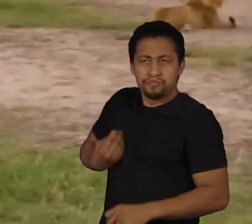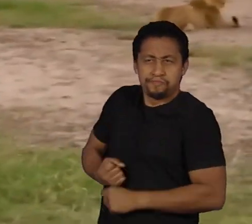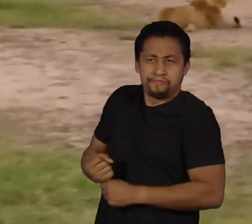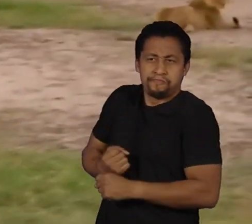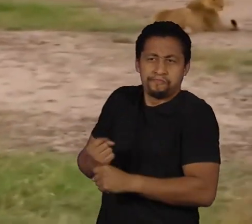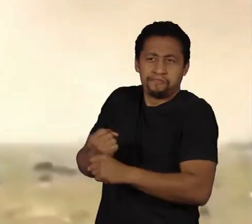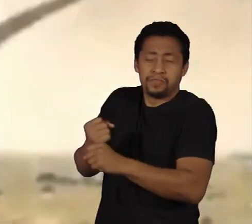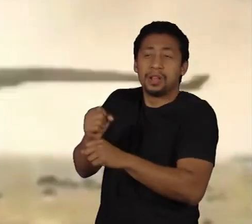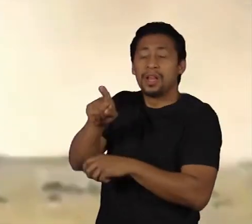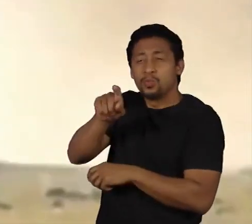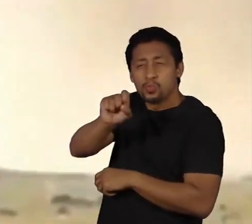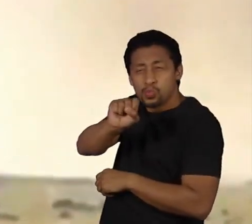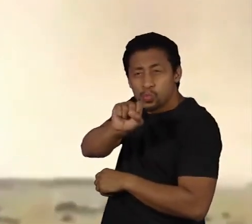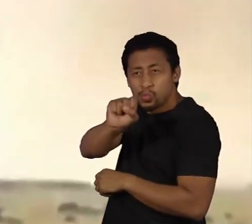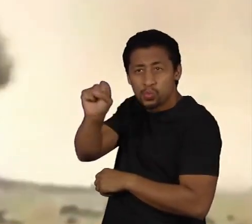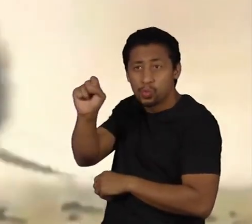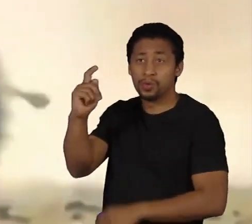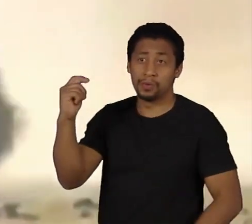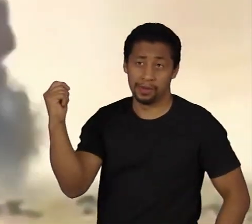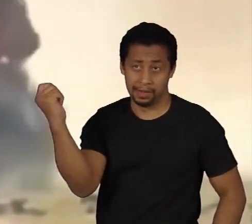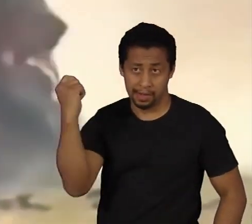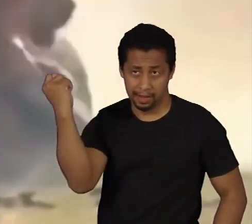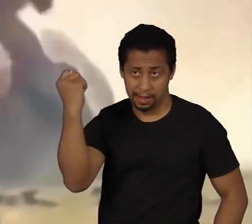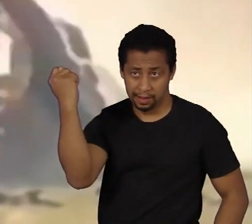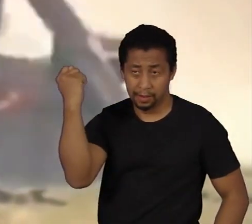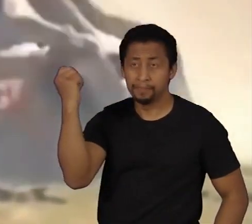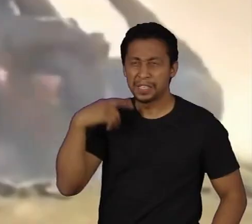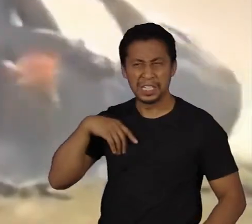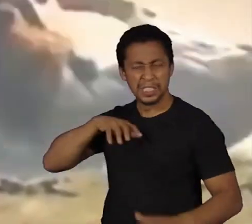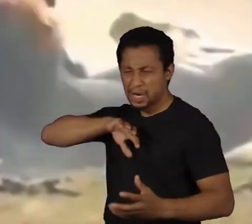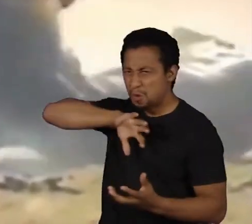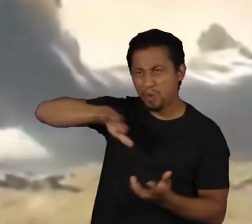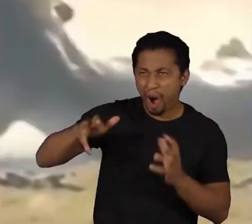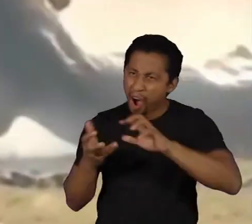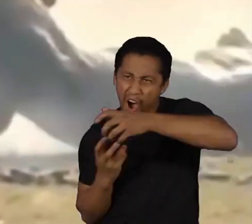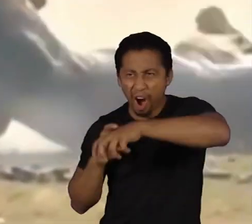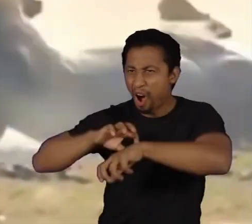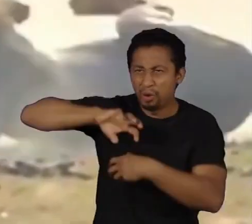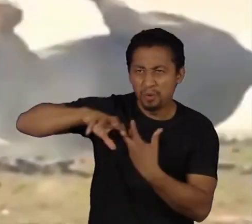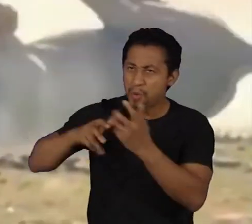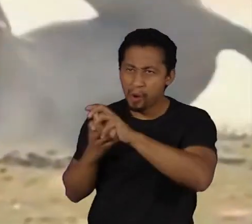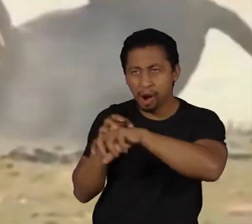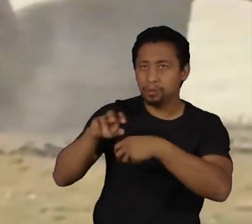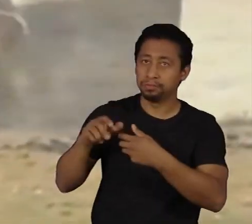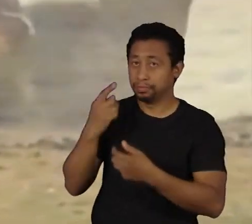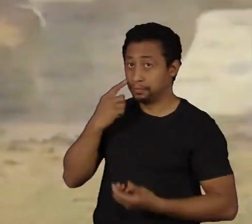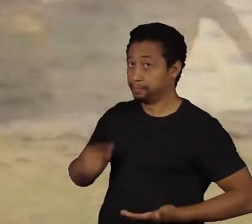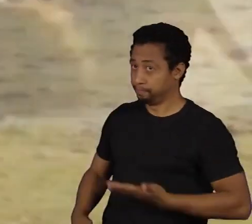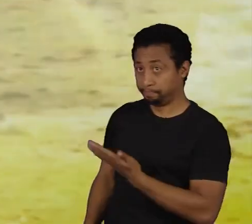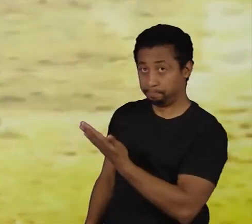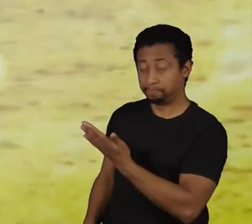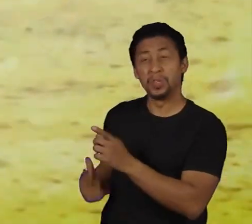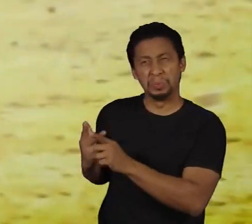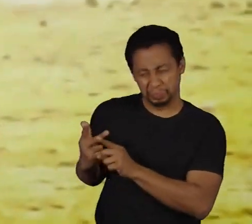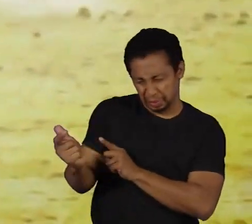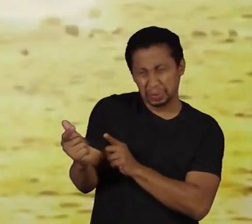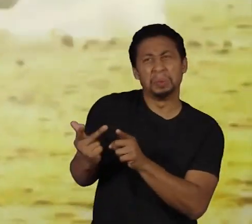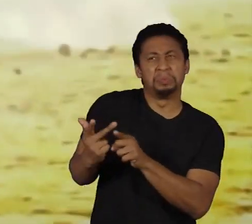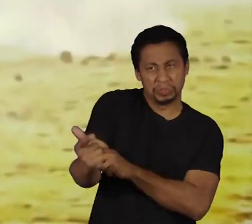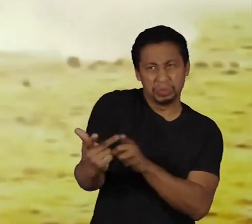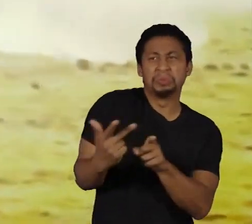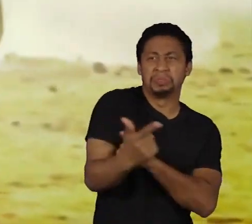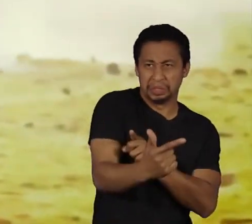sul do Quênia. Enfrentou seus desafiantes e, contra todas as possibilidades, venceu todas